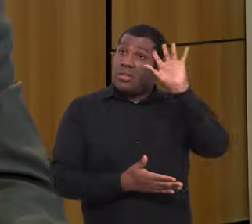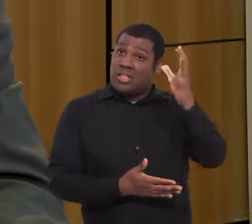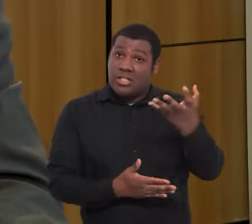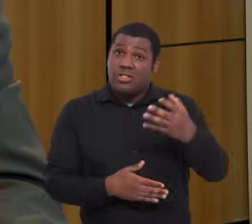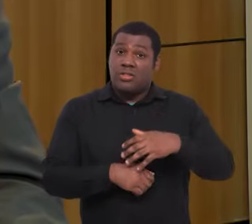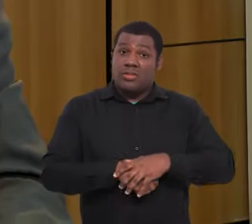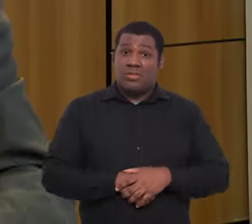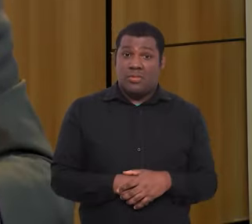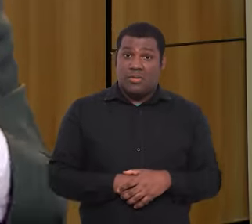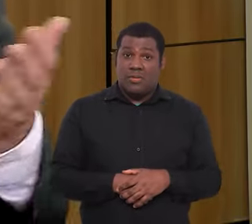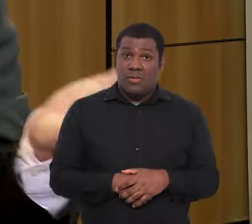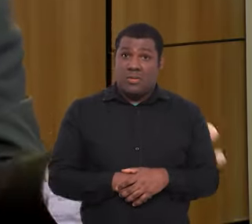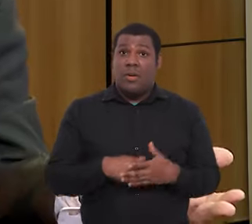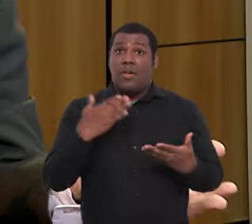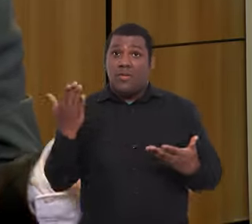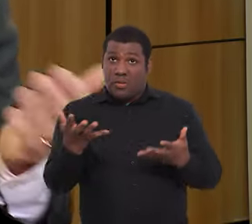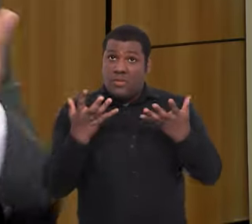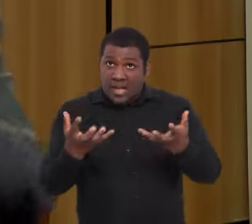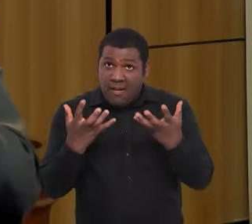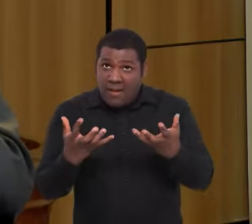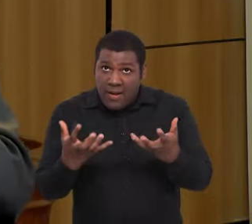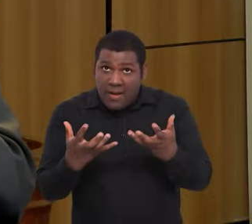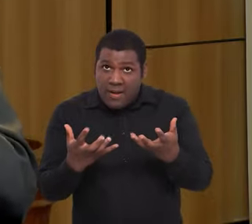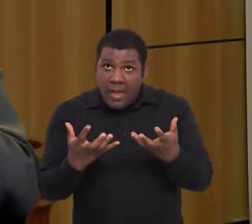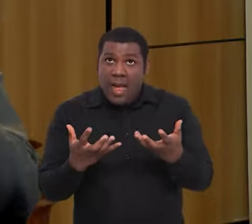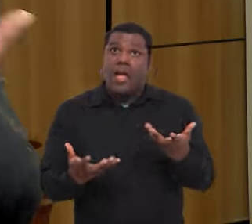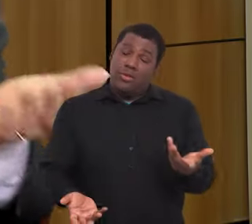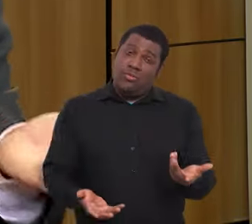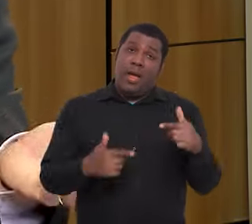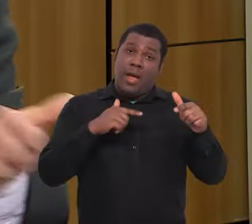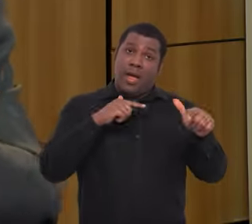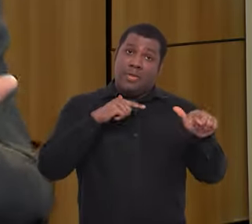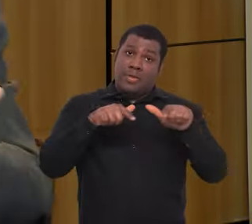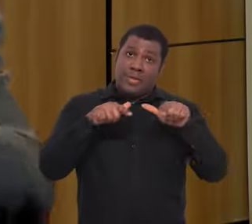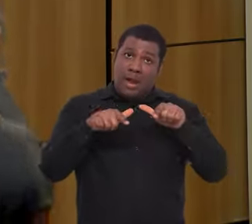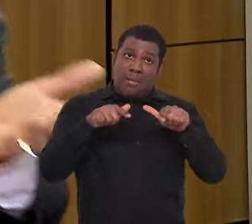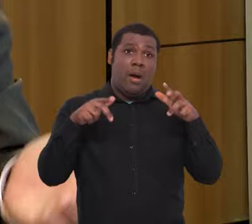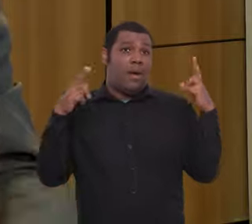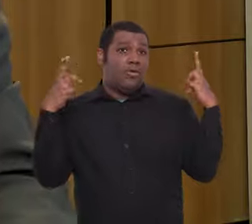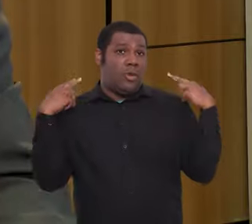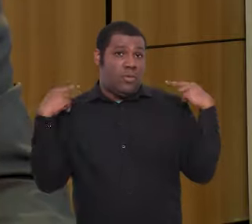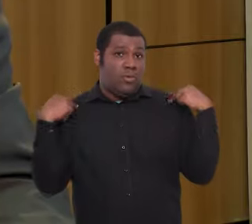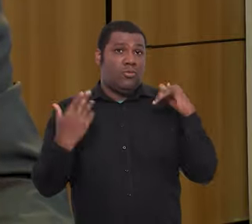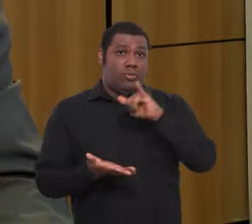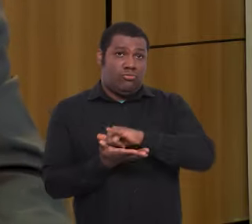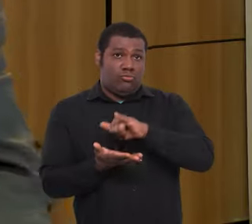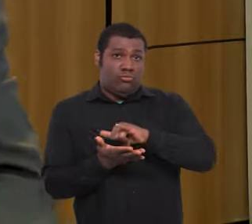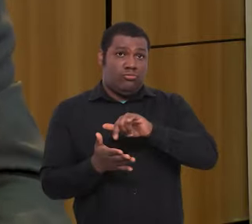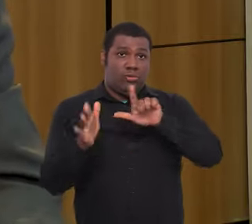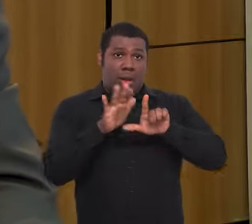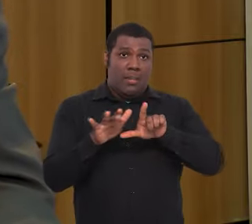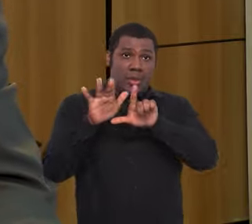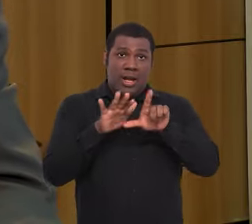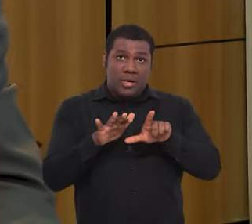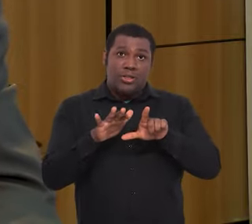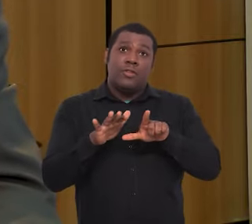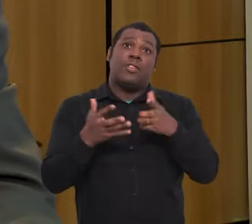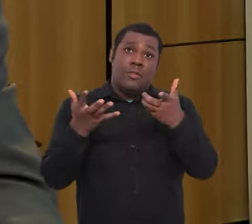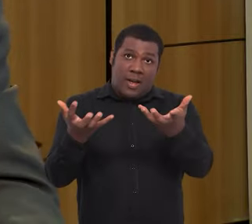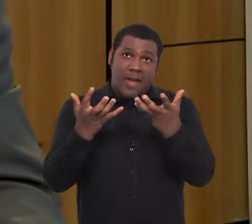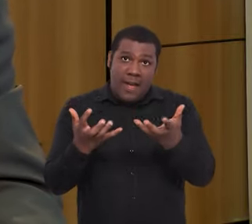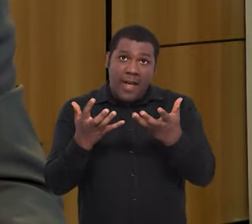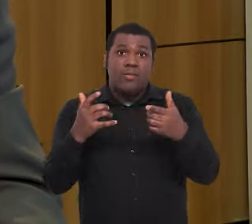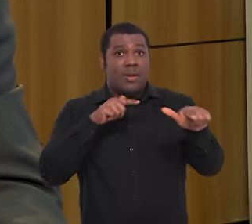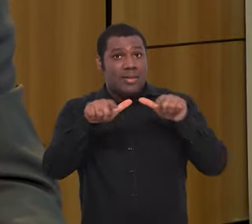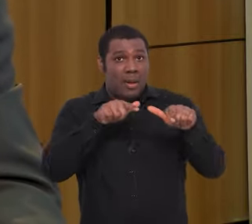que decide se você vai ser sindicalizado ou não se você vai ser filiado do sindicato ou não você que decide isso tá garantido na Constituição